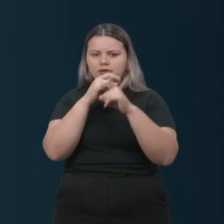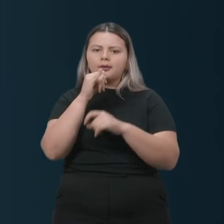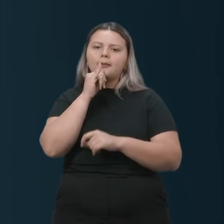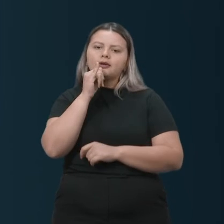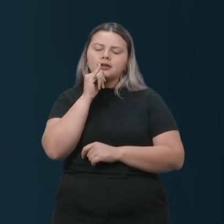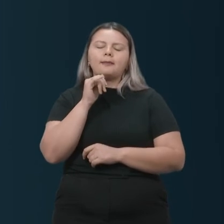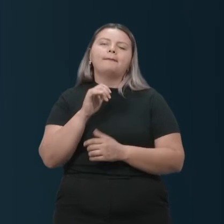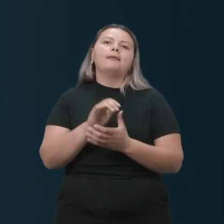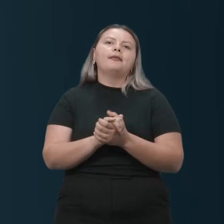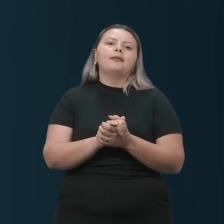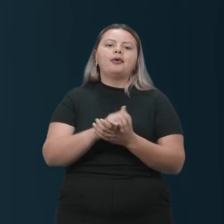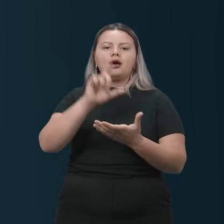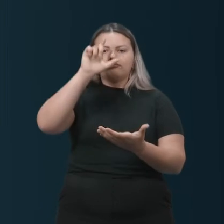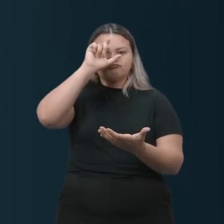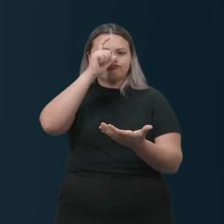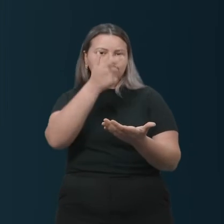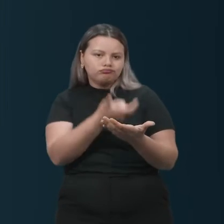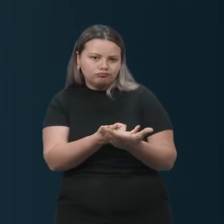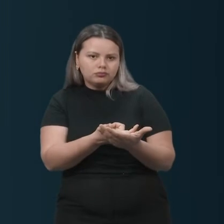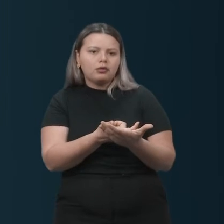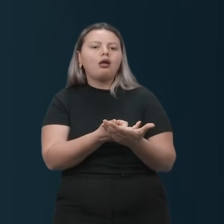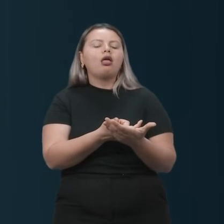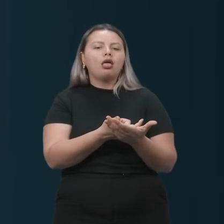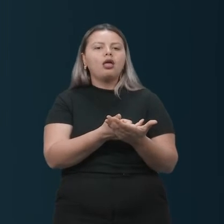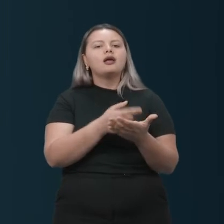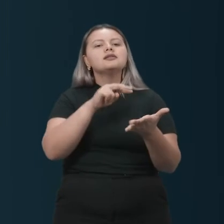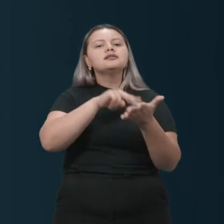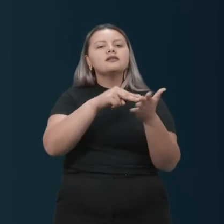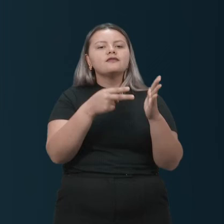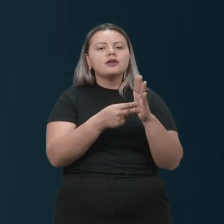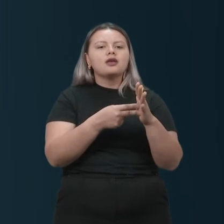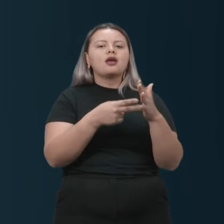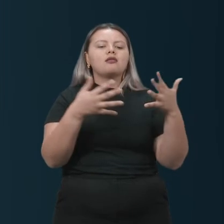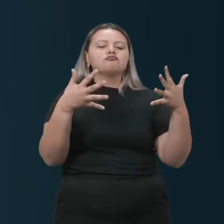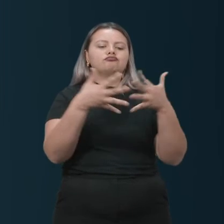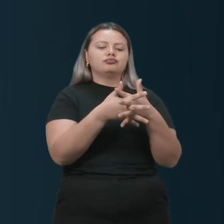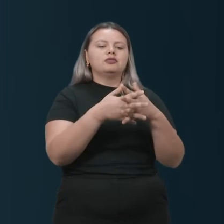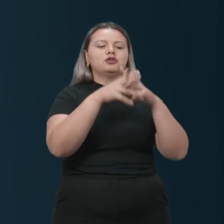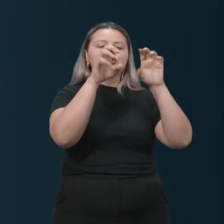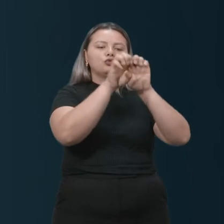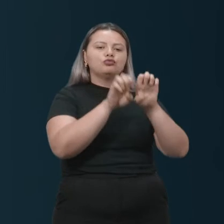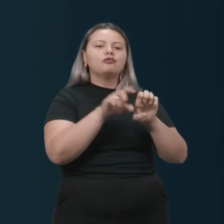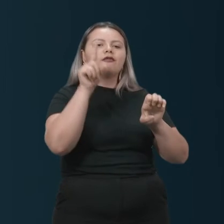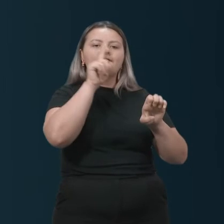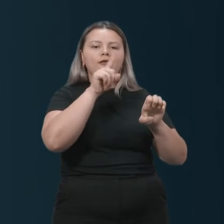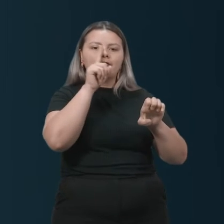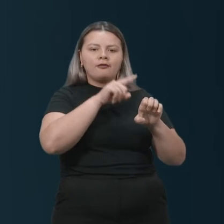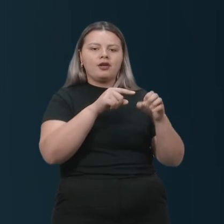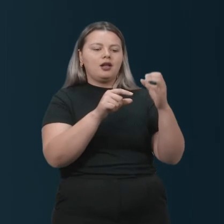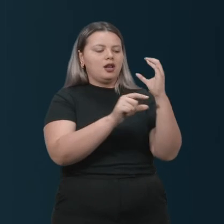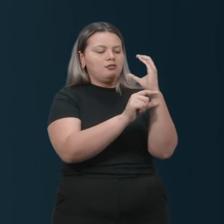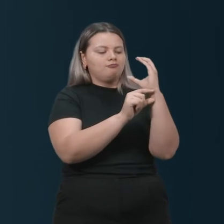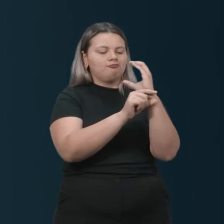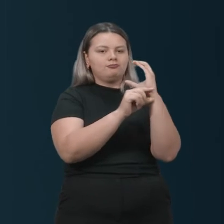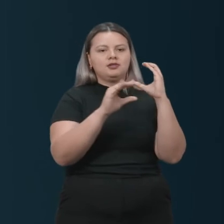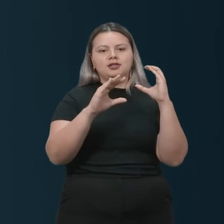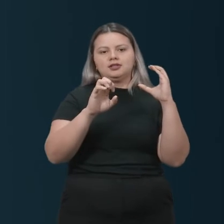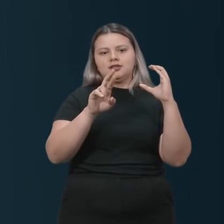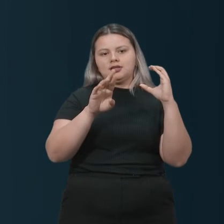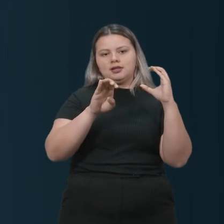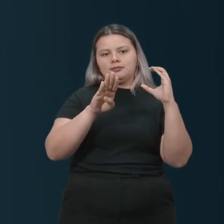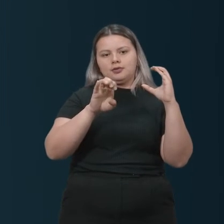a dislexia, podem ter relação com o funcionamento alterado dessa estrutura. A última